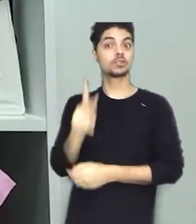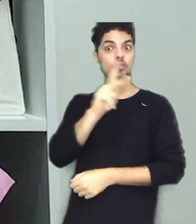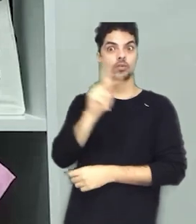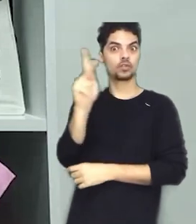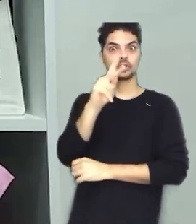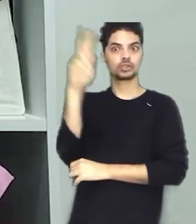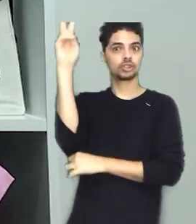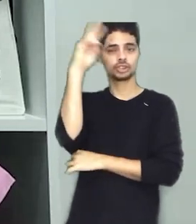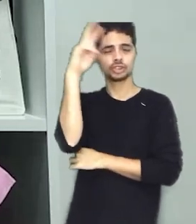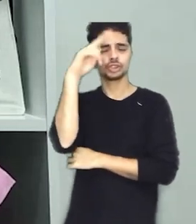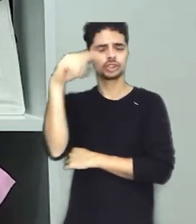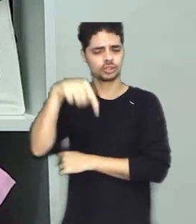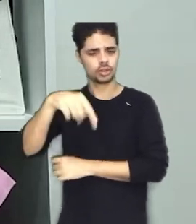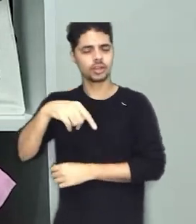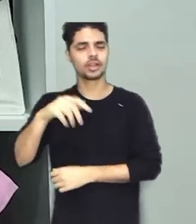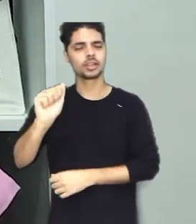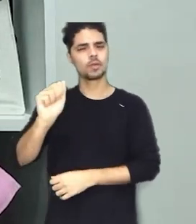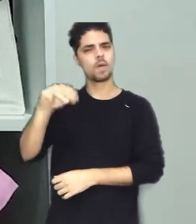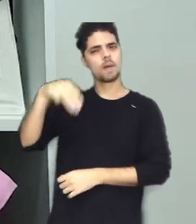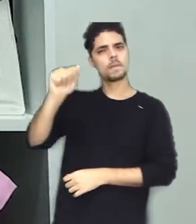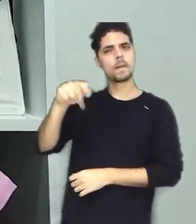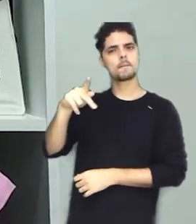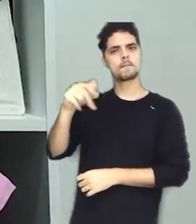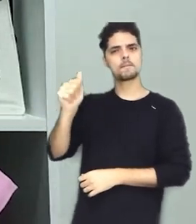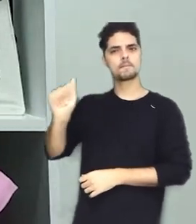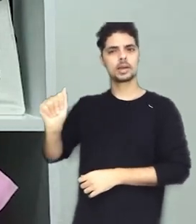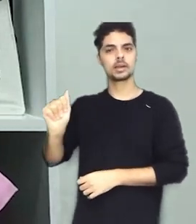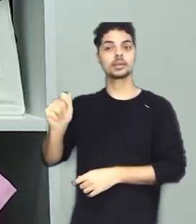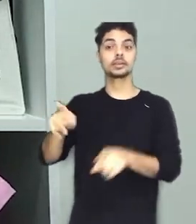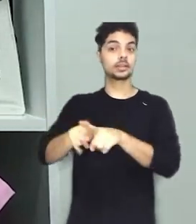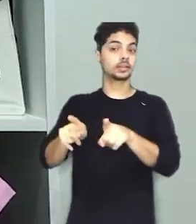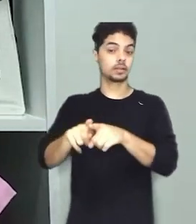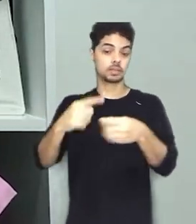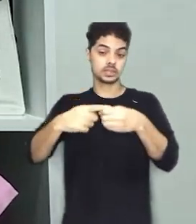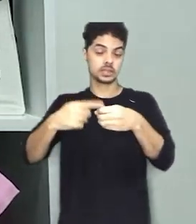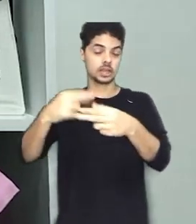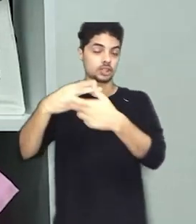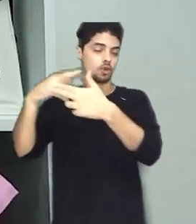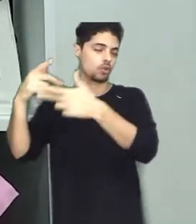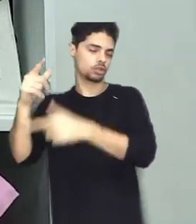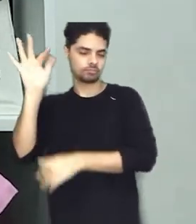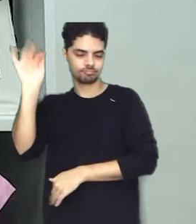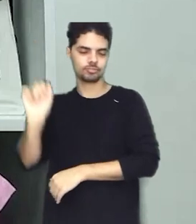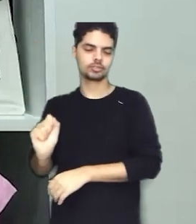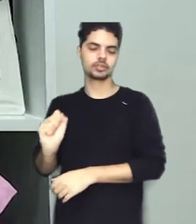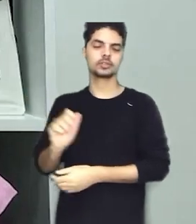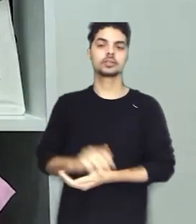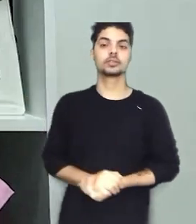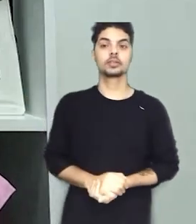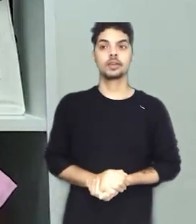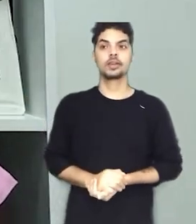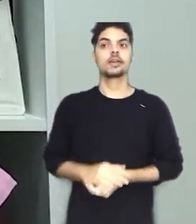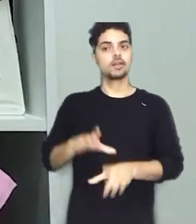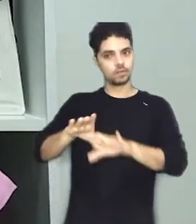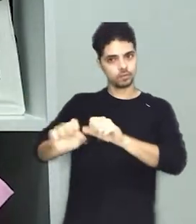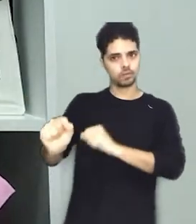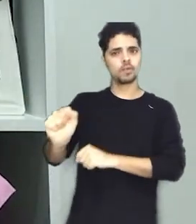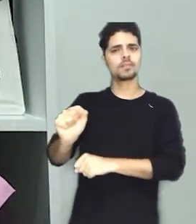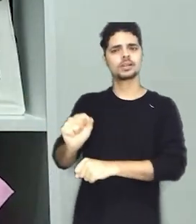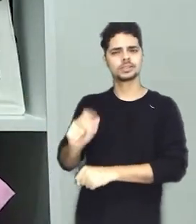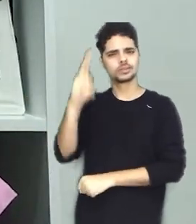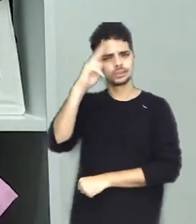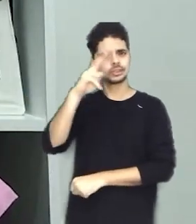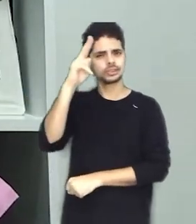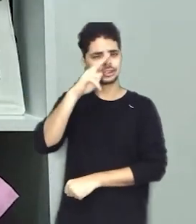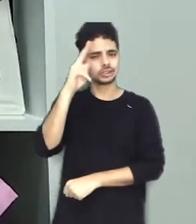Educação Básica do Governo do Estado do Amapá e da Prefeitura de Laranjal do Jari. Sou graduada em História,